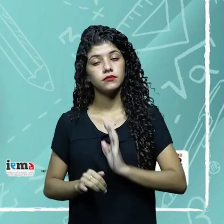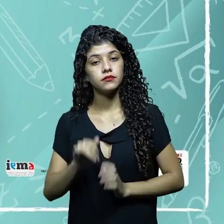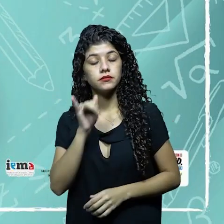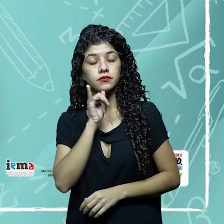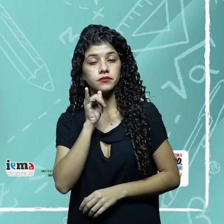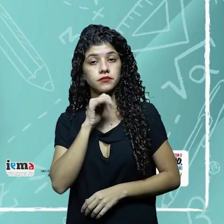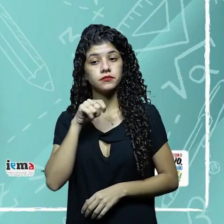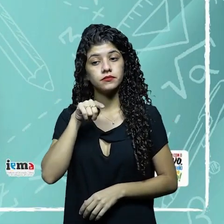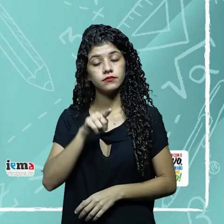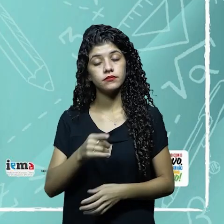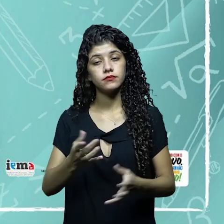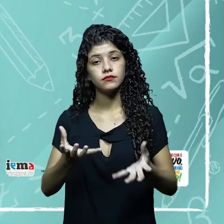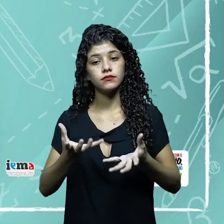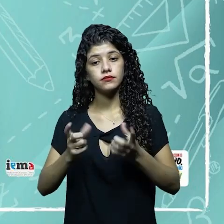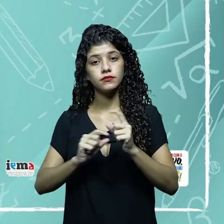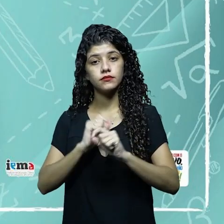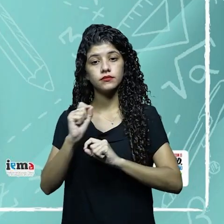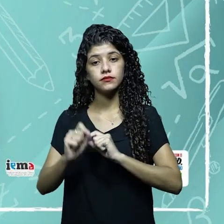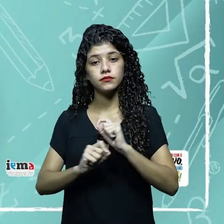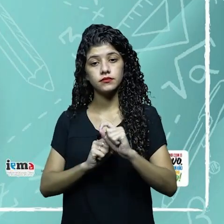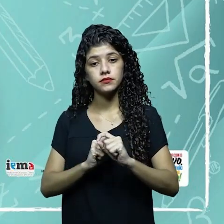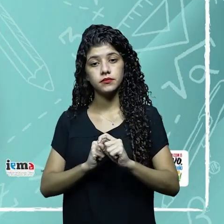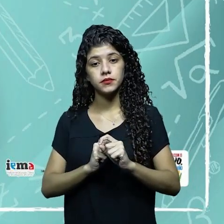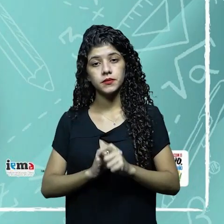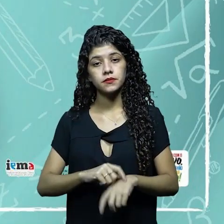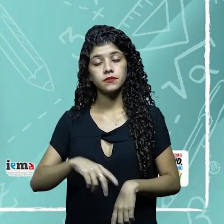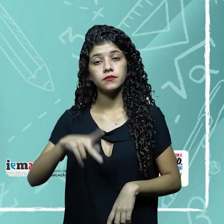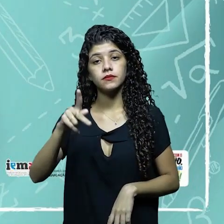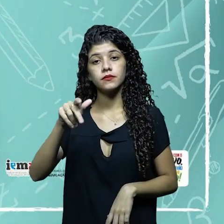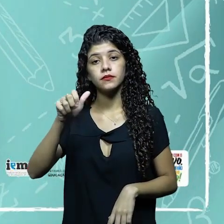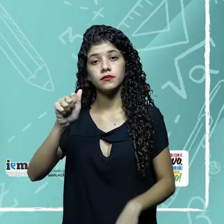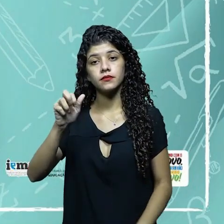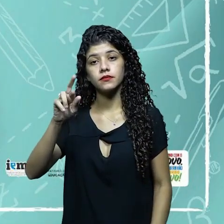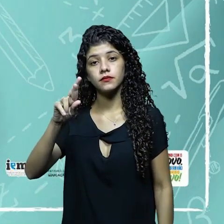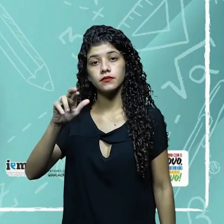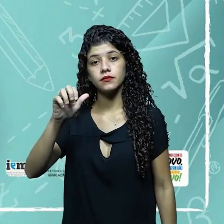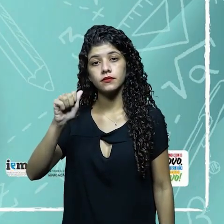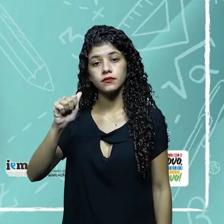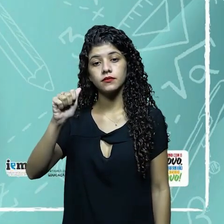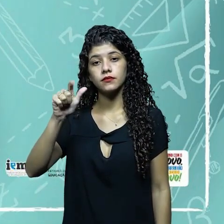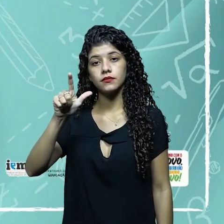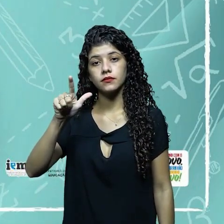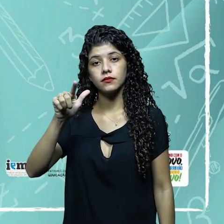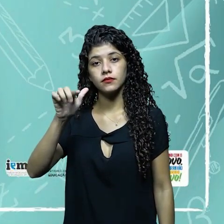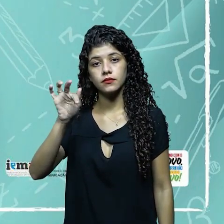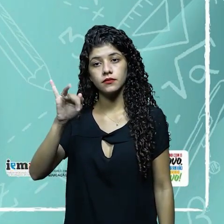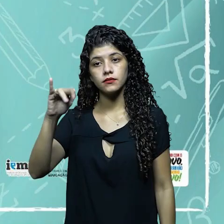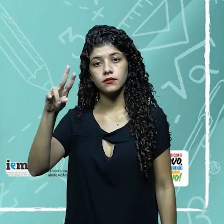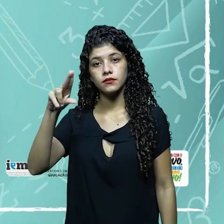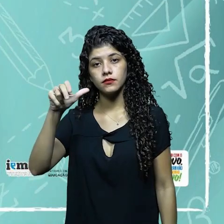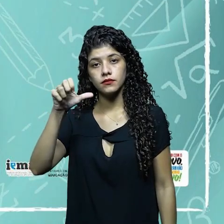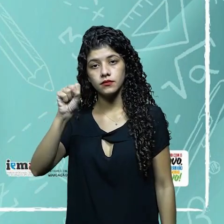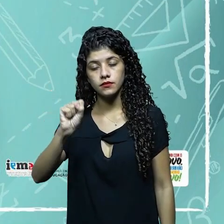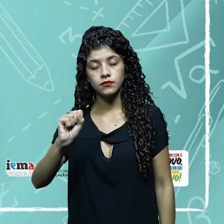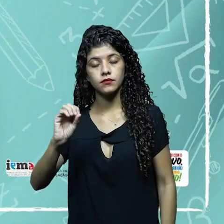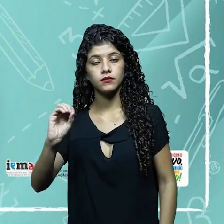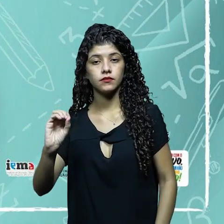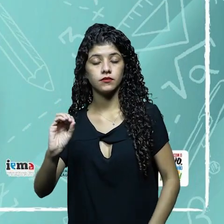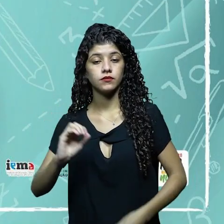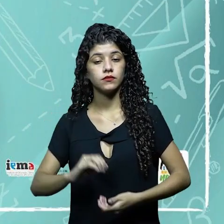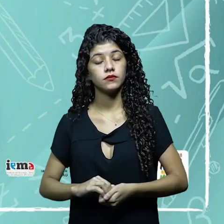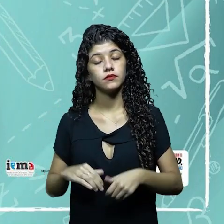quer fazer as linhas de um parafuso, né, para o curso voltado mais para o curso de vocês, de eletromecânica.